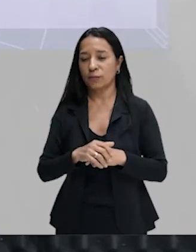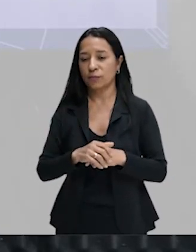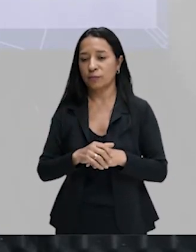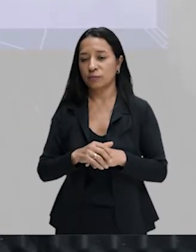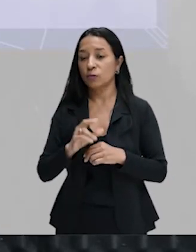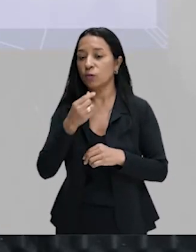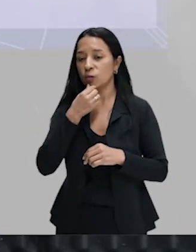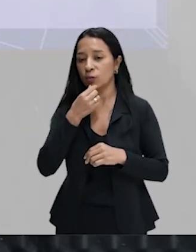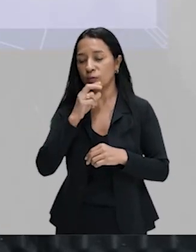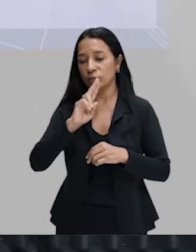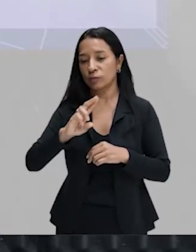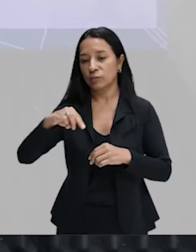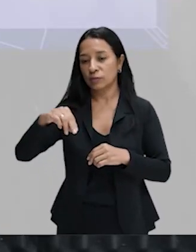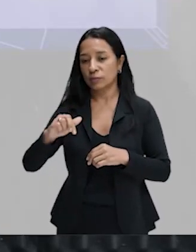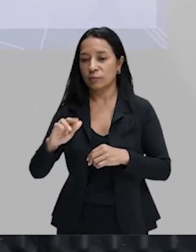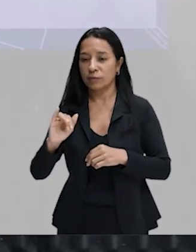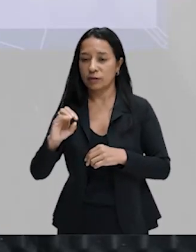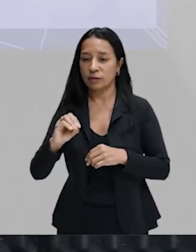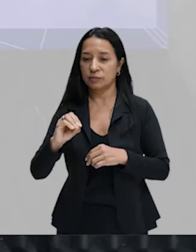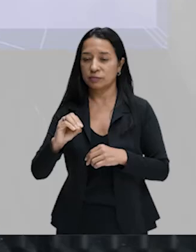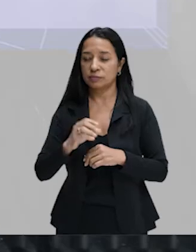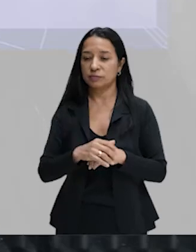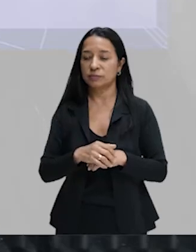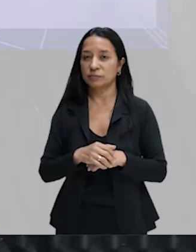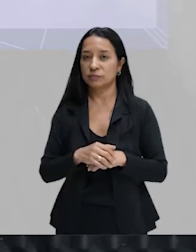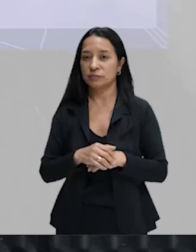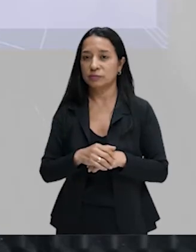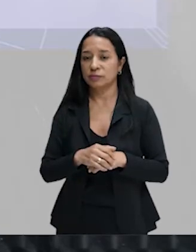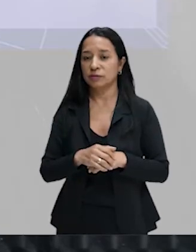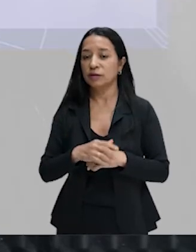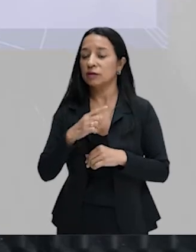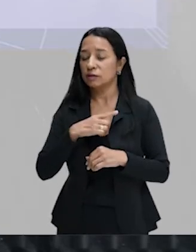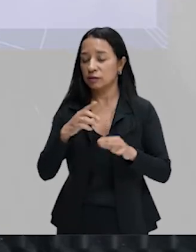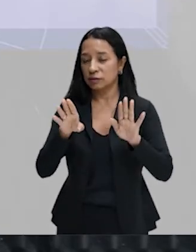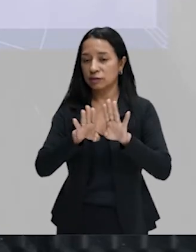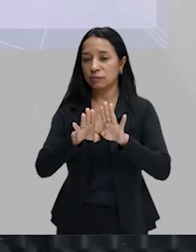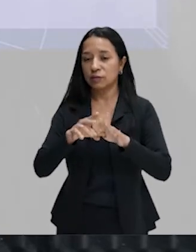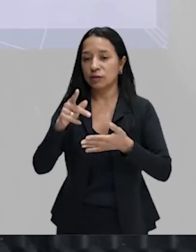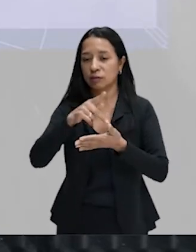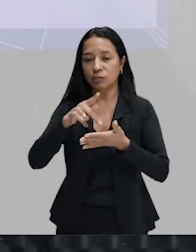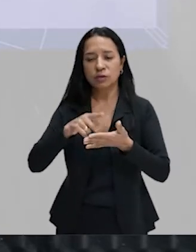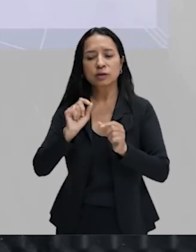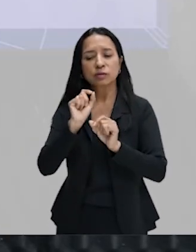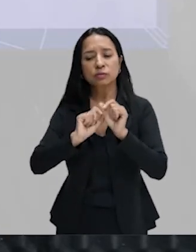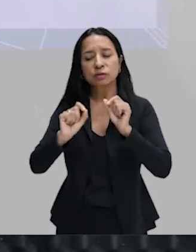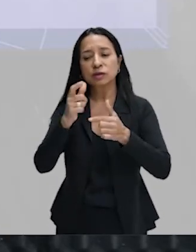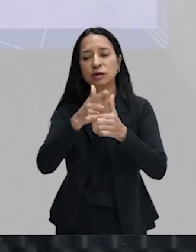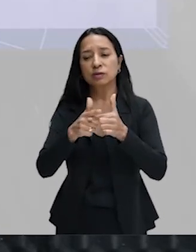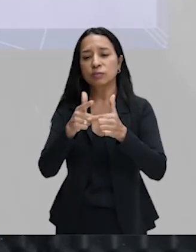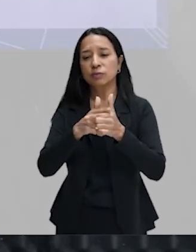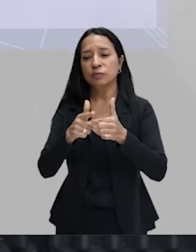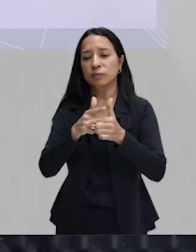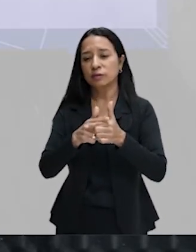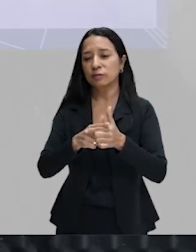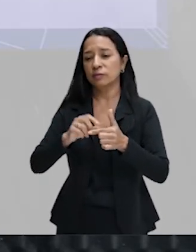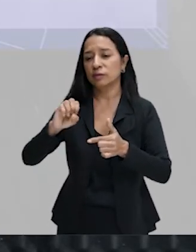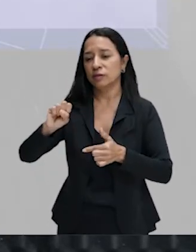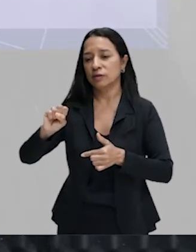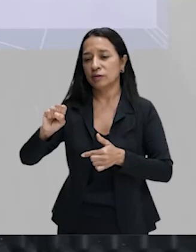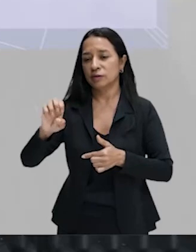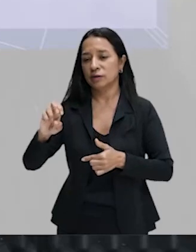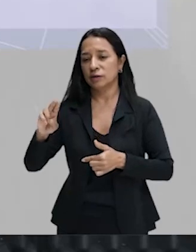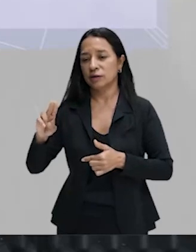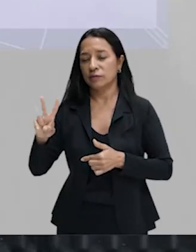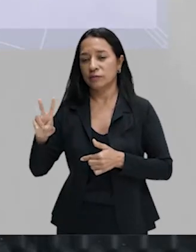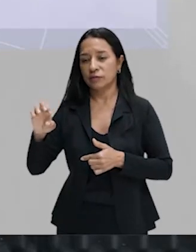também um desagravo, uma amostra do que era o problema, no caso do Severino, um problema